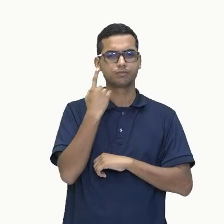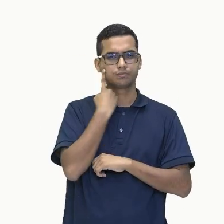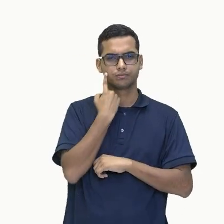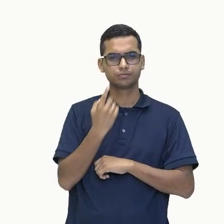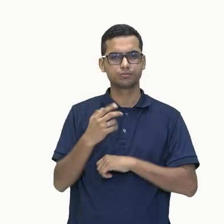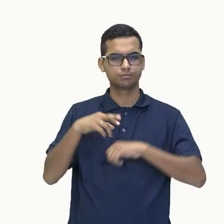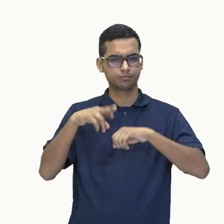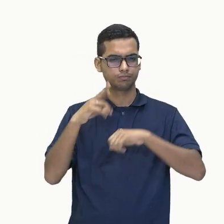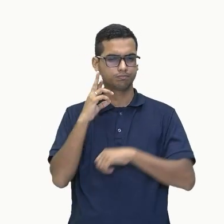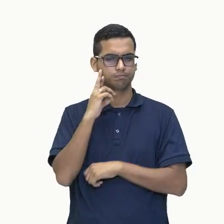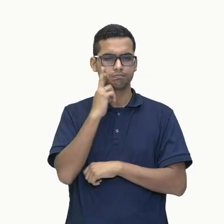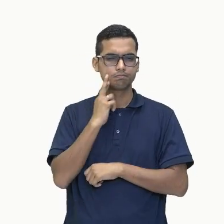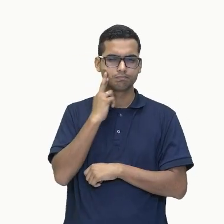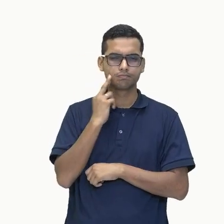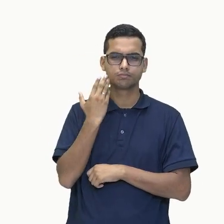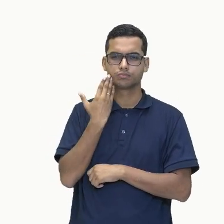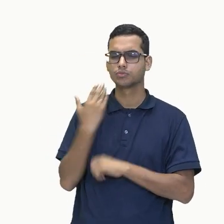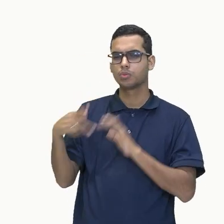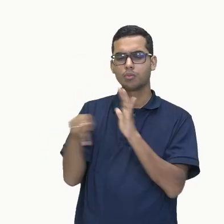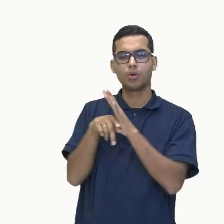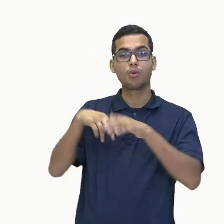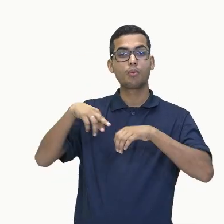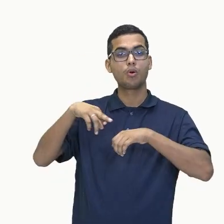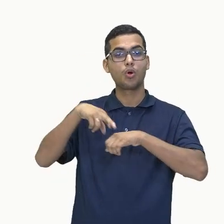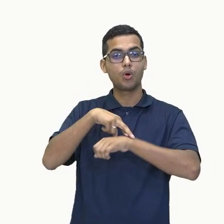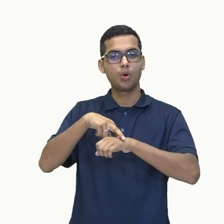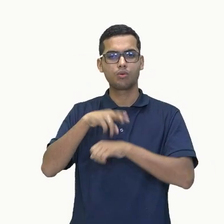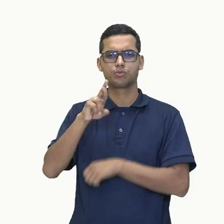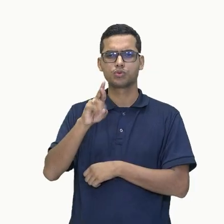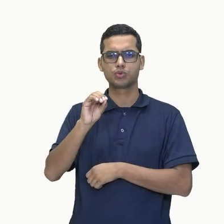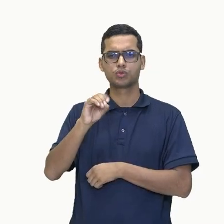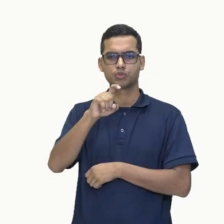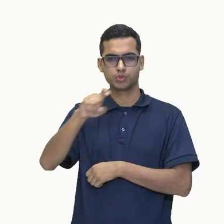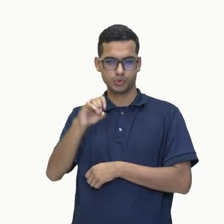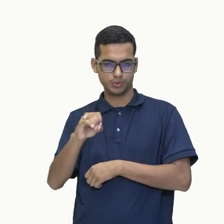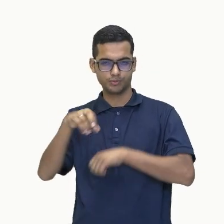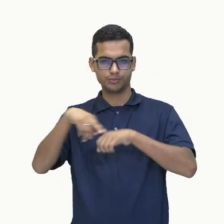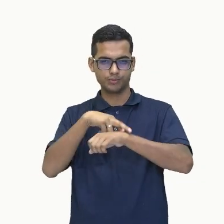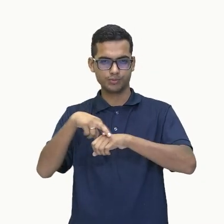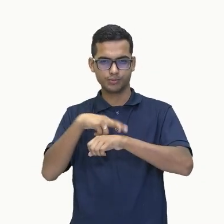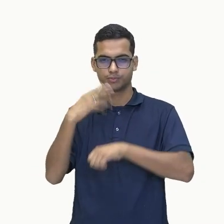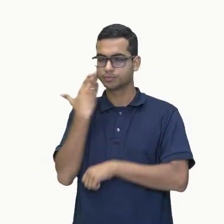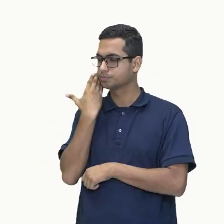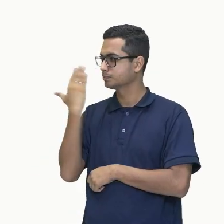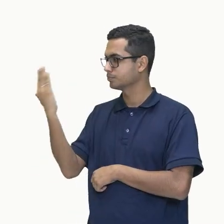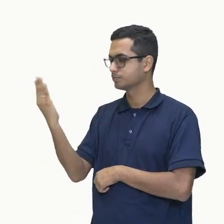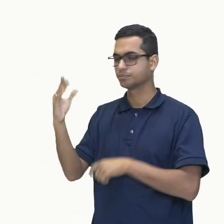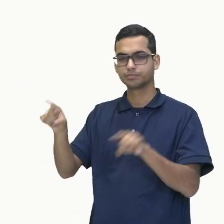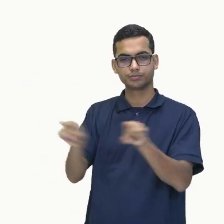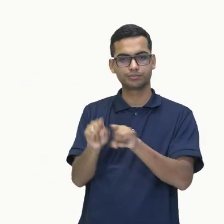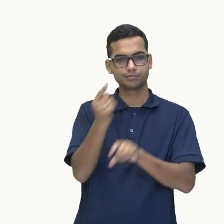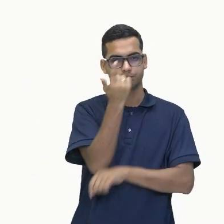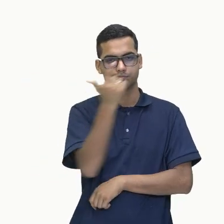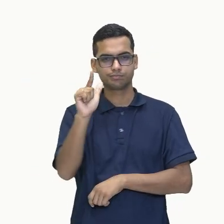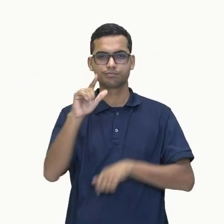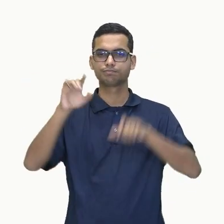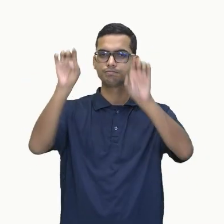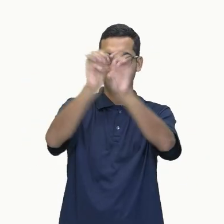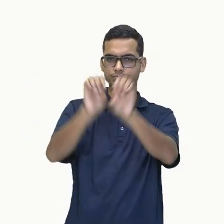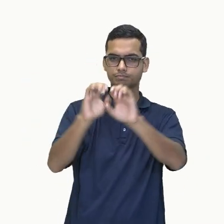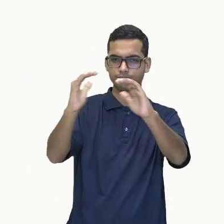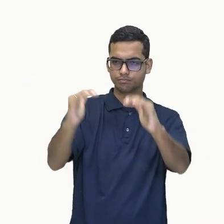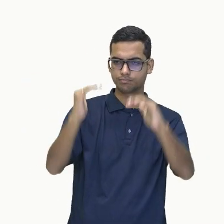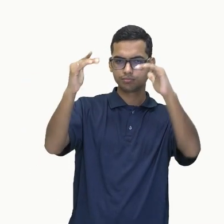mas você viu no vídeo que várias outras se ligam, né? Então aqui é uma outra cadeia também que está